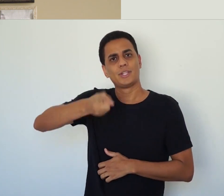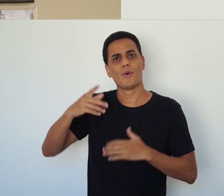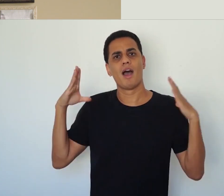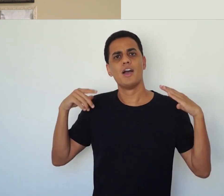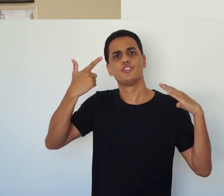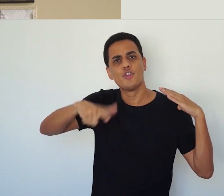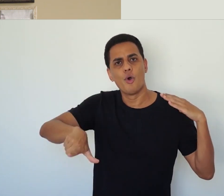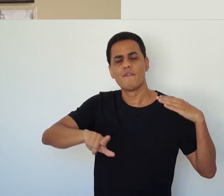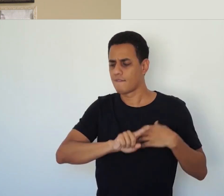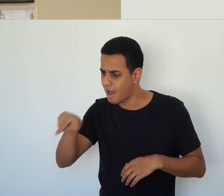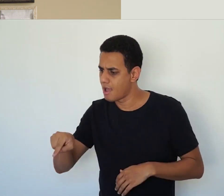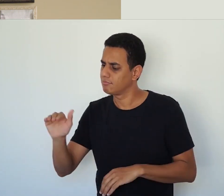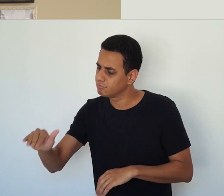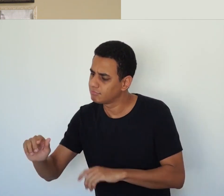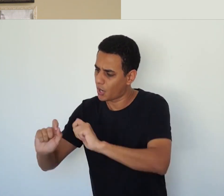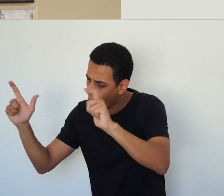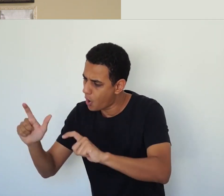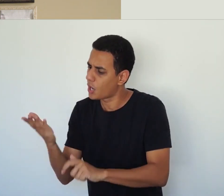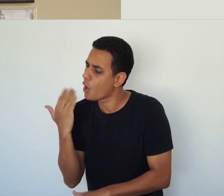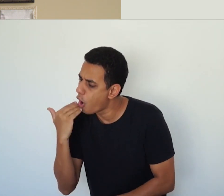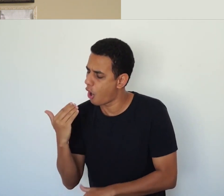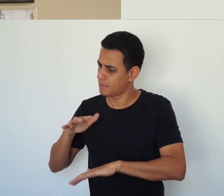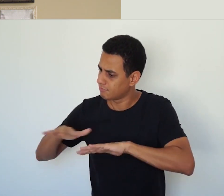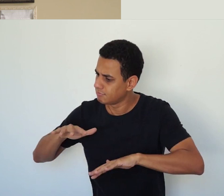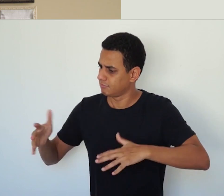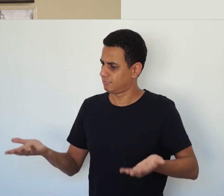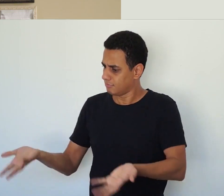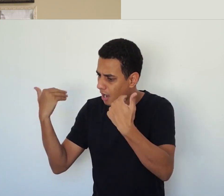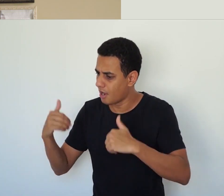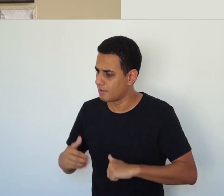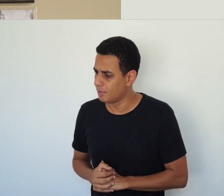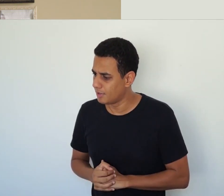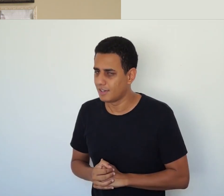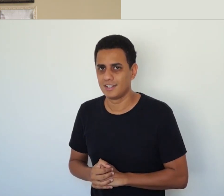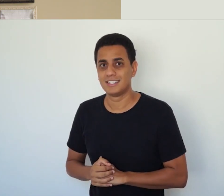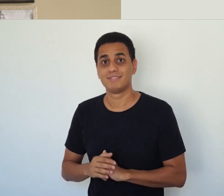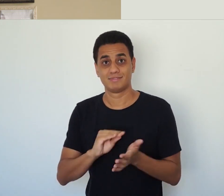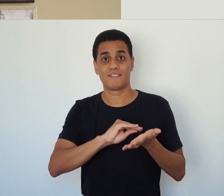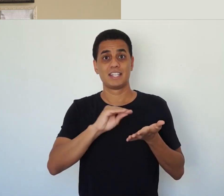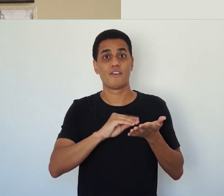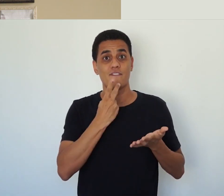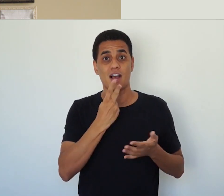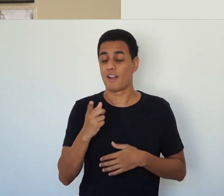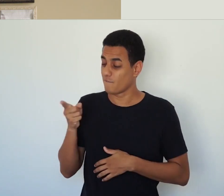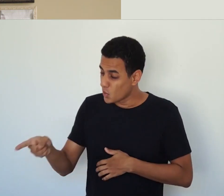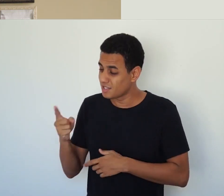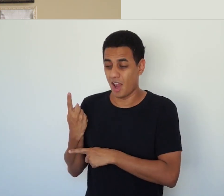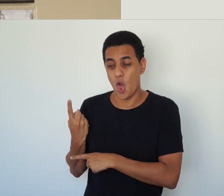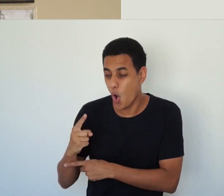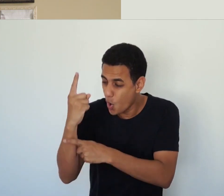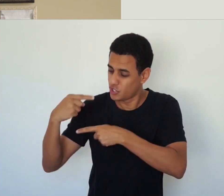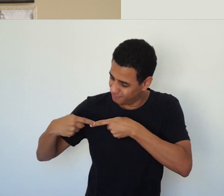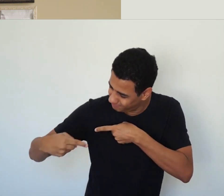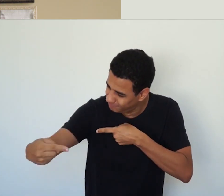ele. Quando o anjo vem e toca nele, acorda, fala: levanta, come e se move. O texto vai dizer que ele